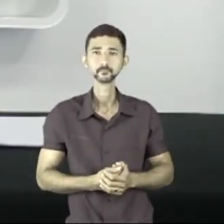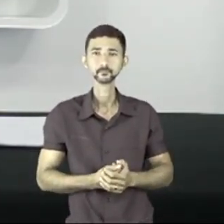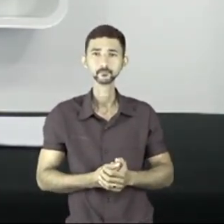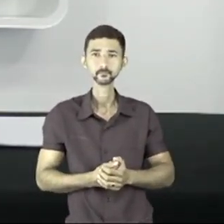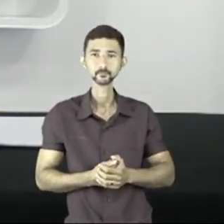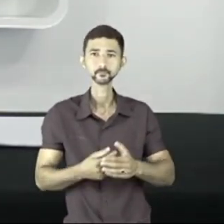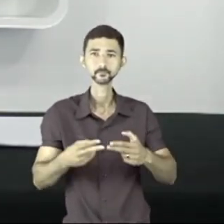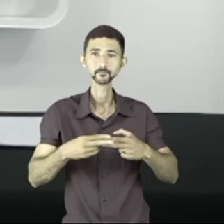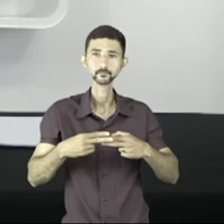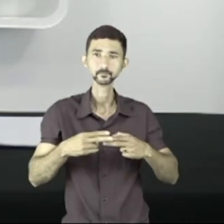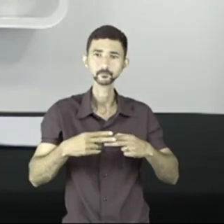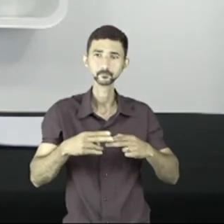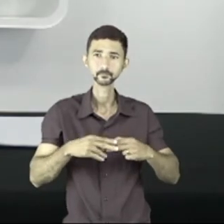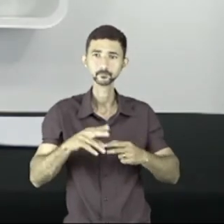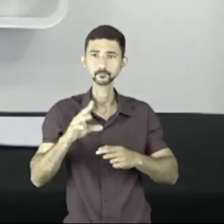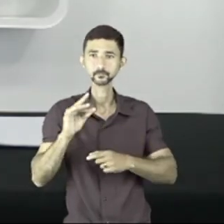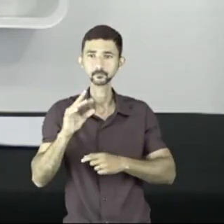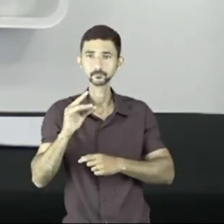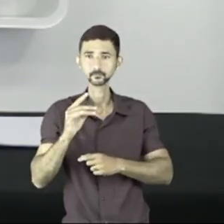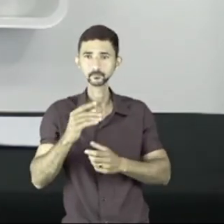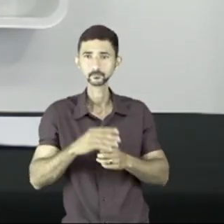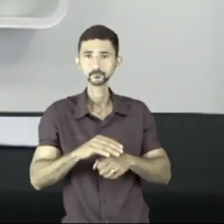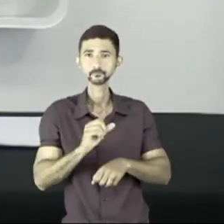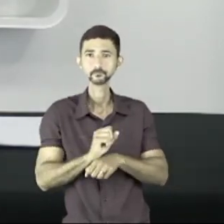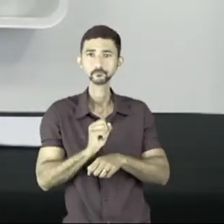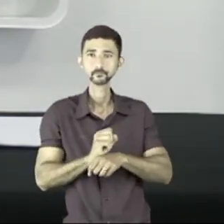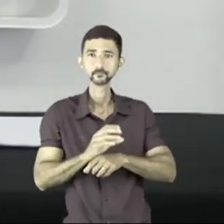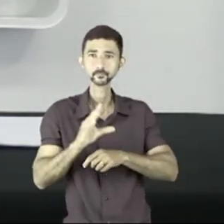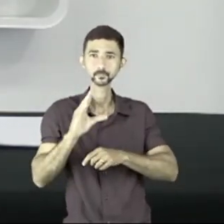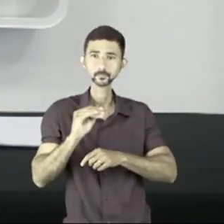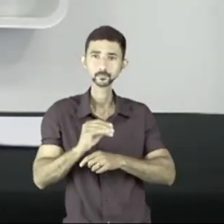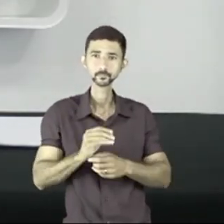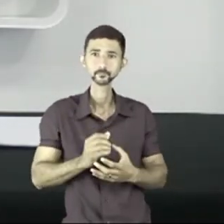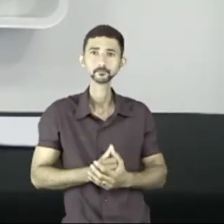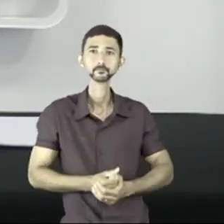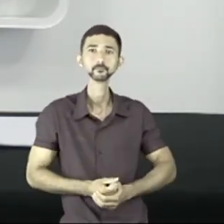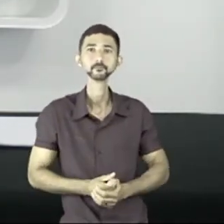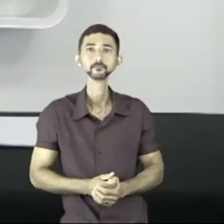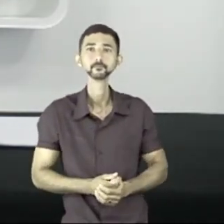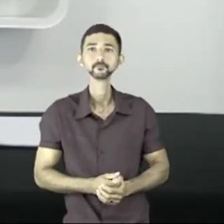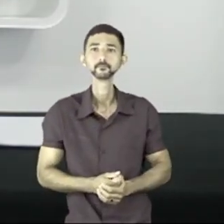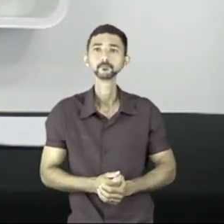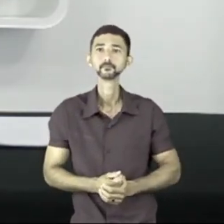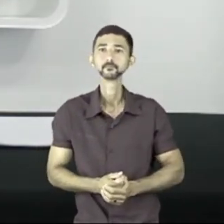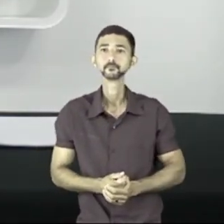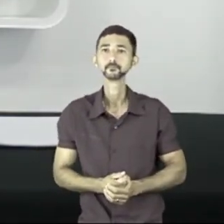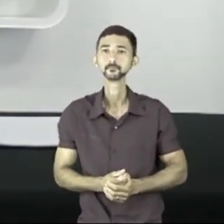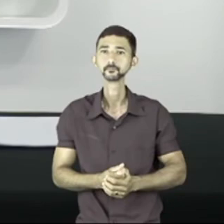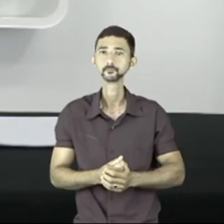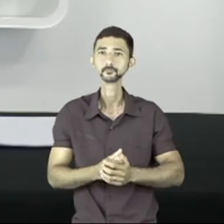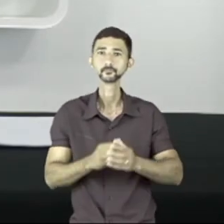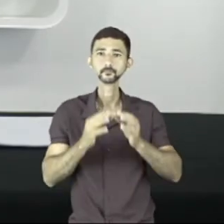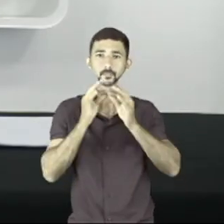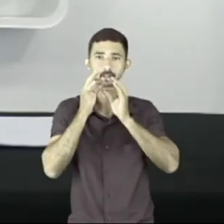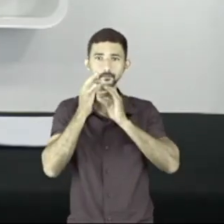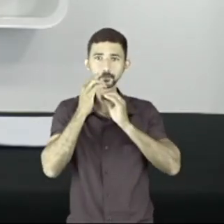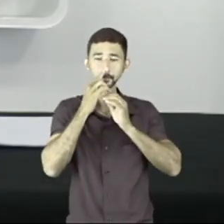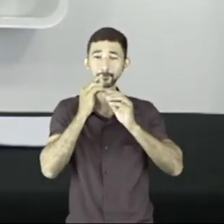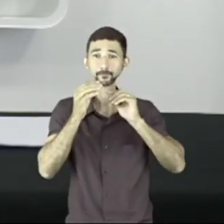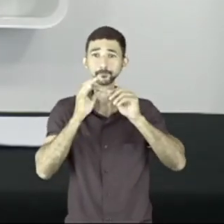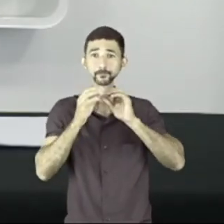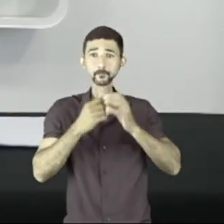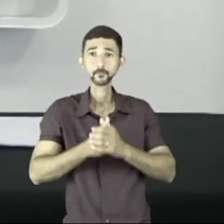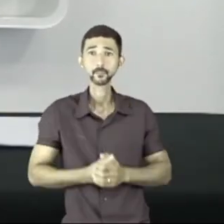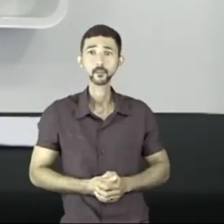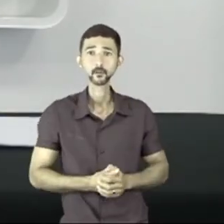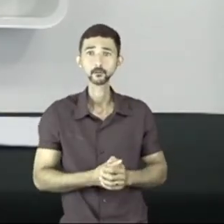Logicamente, usando a cola, você vai ter que esperar a cola secar, tá? Mas com a fita aqui você já fecha. Então, olha